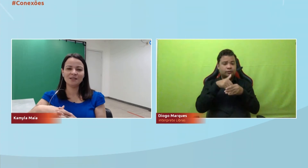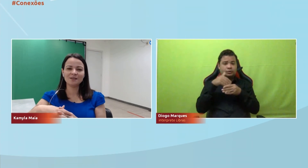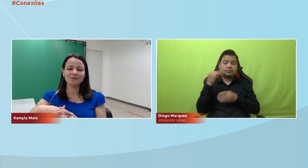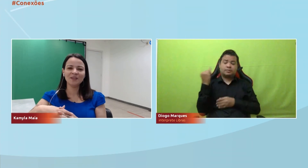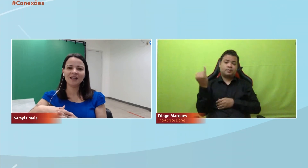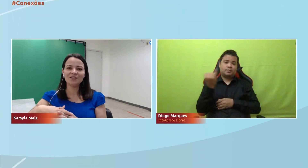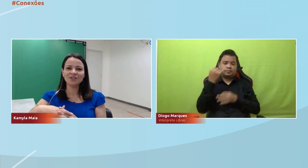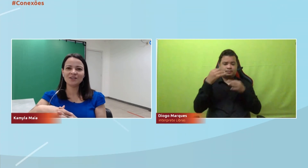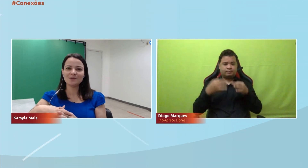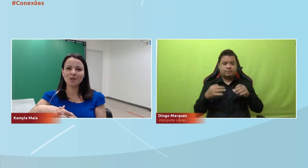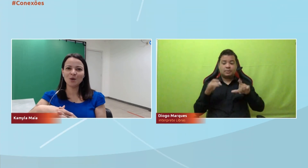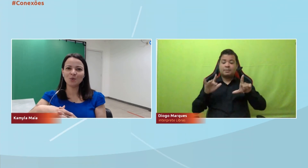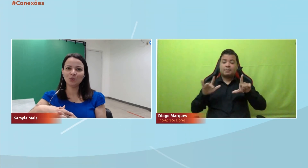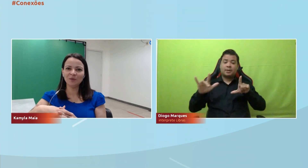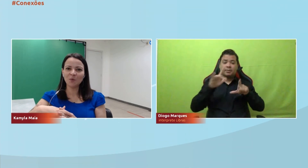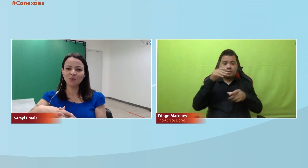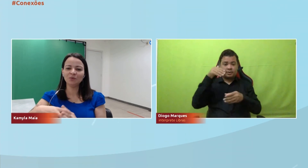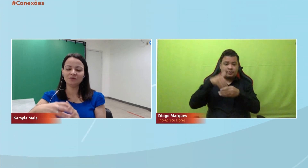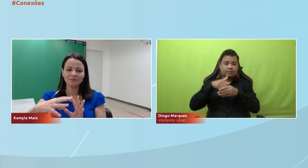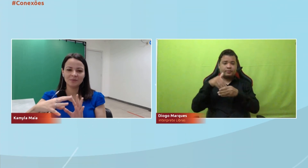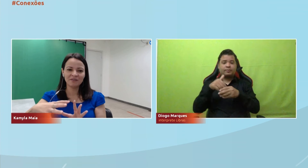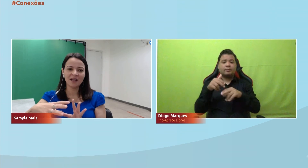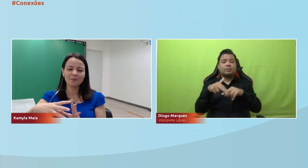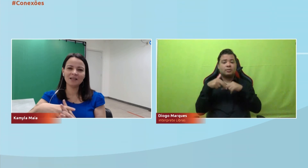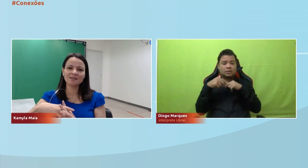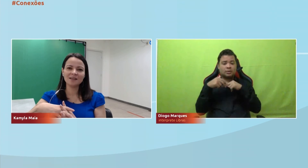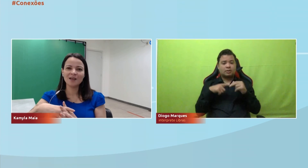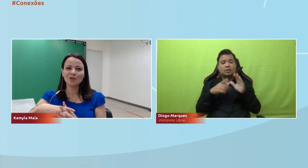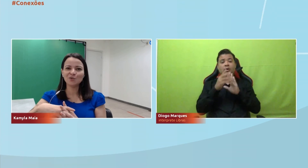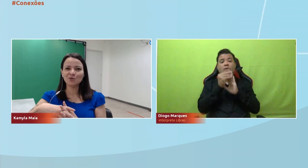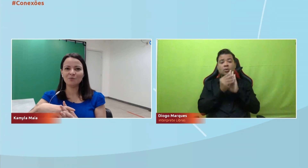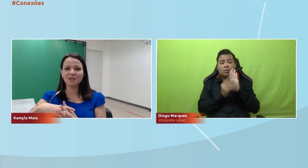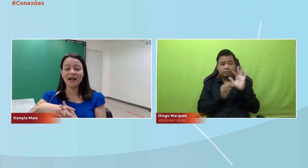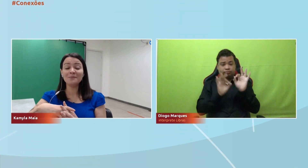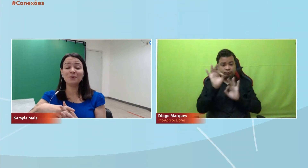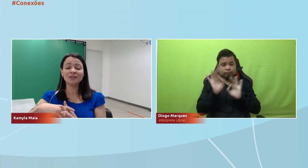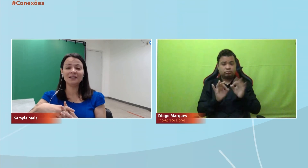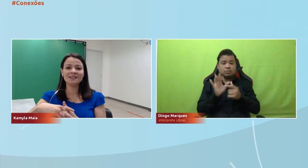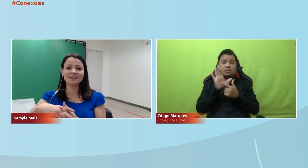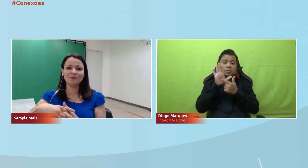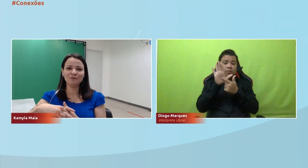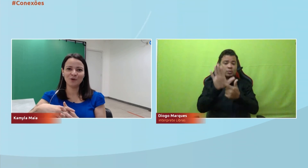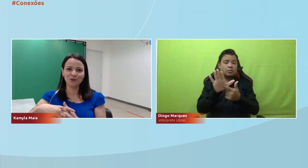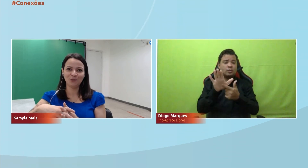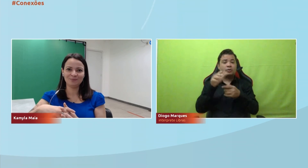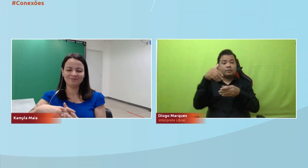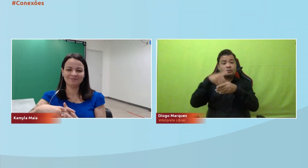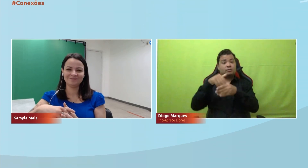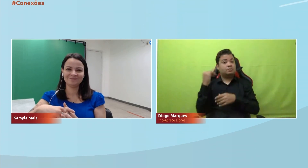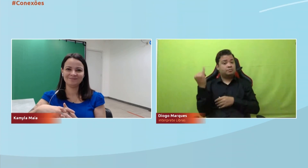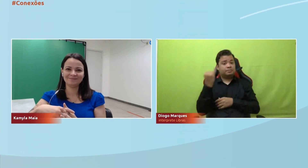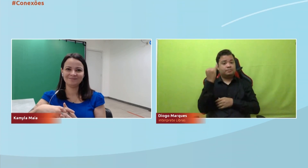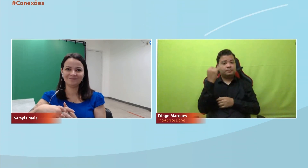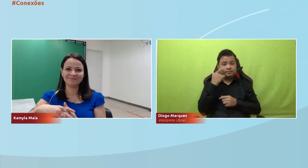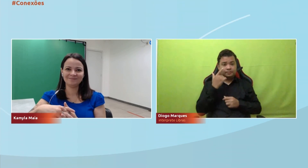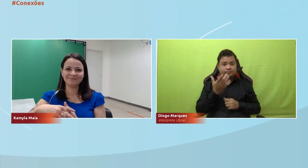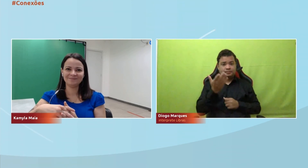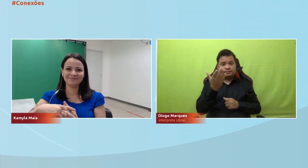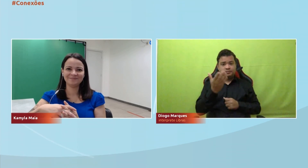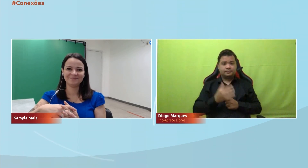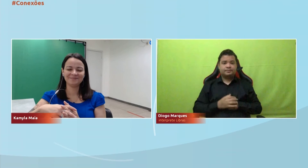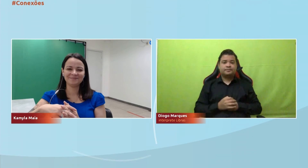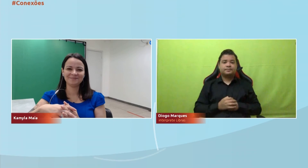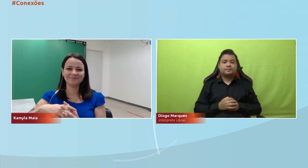Por isso, a gente exibe agora um conteúdo para falar mais sobre a importância do voto.